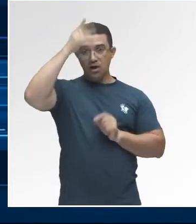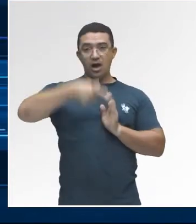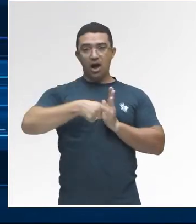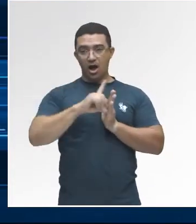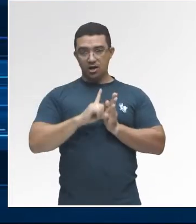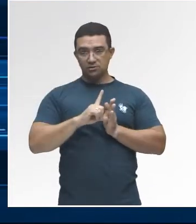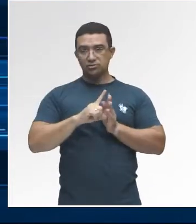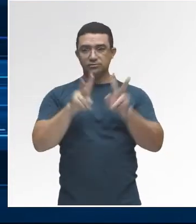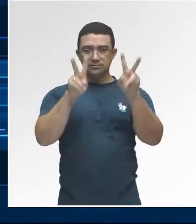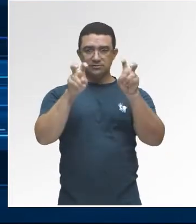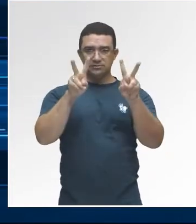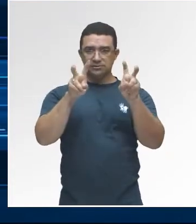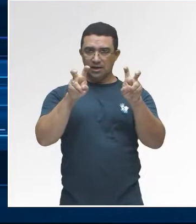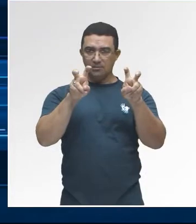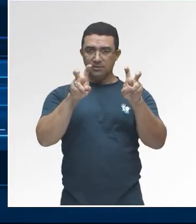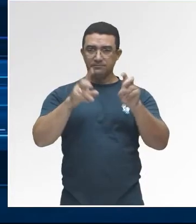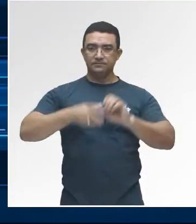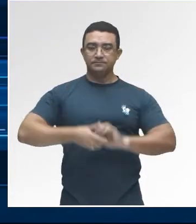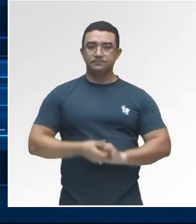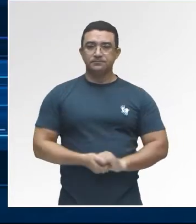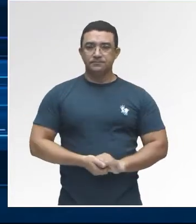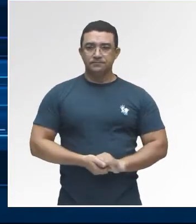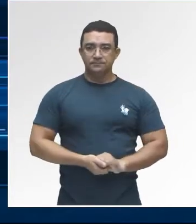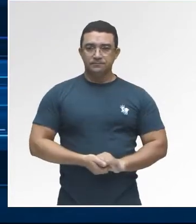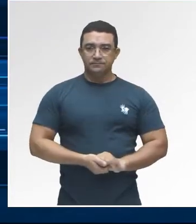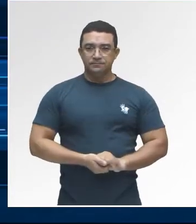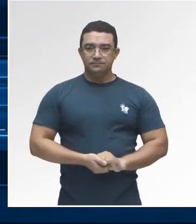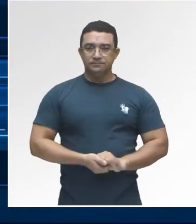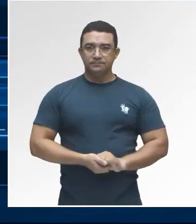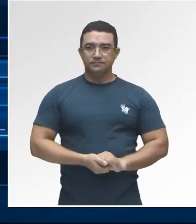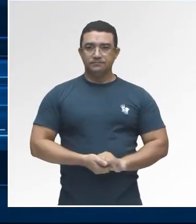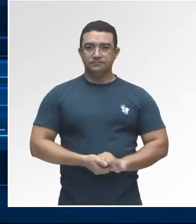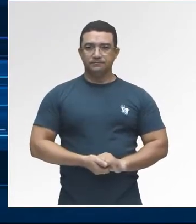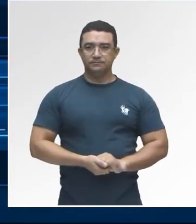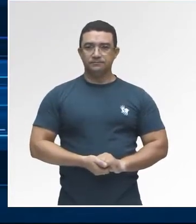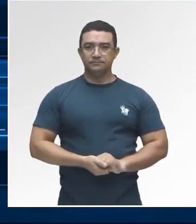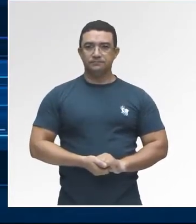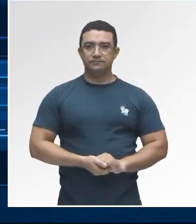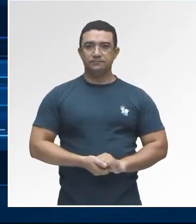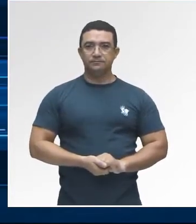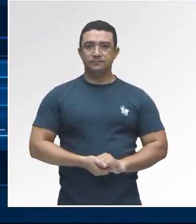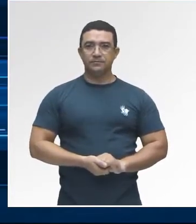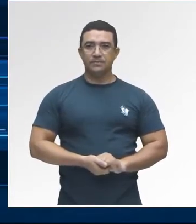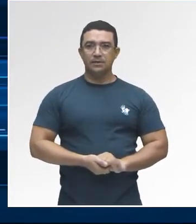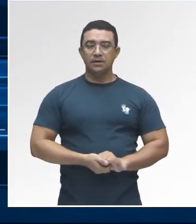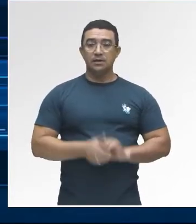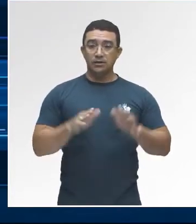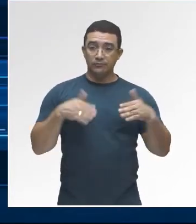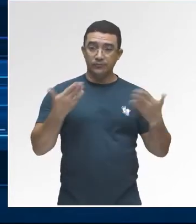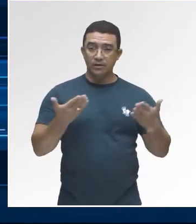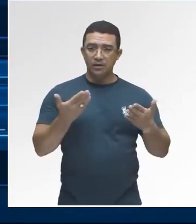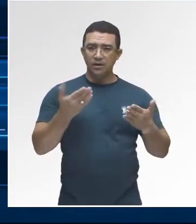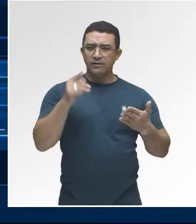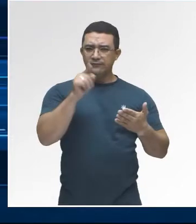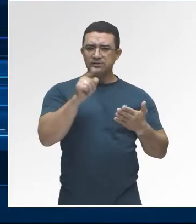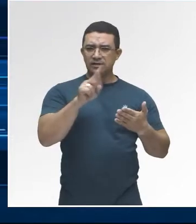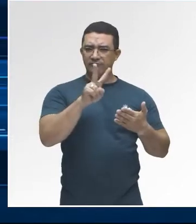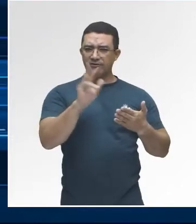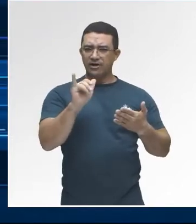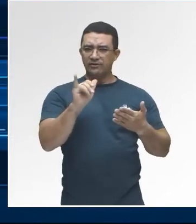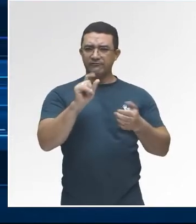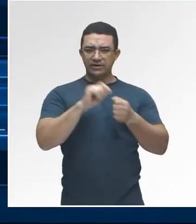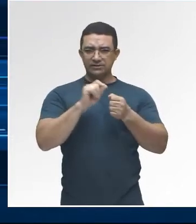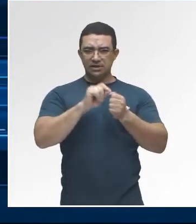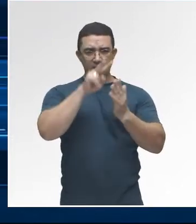algo que você já sabia antes desse texto ser apresentado para você. Então, quando você vai fazer uma leitura, né,